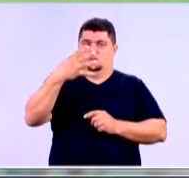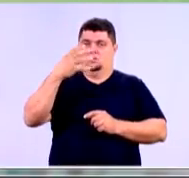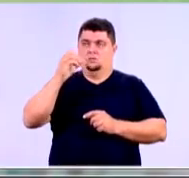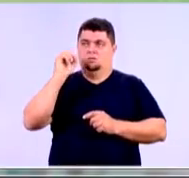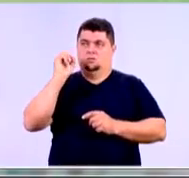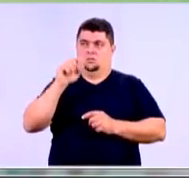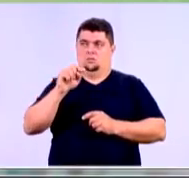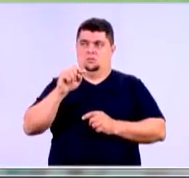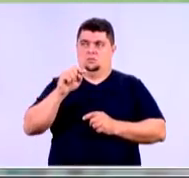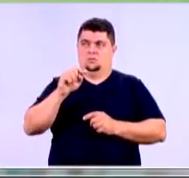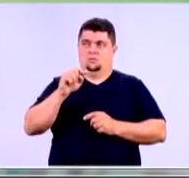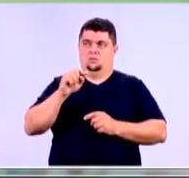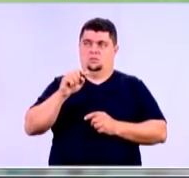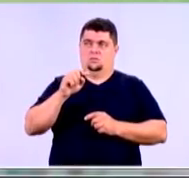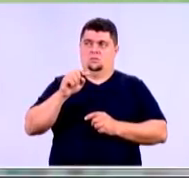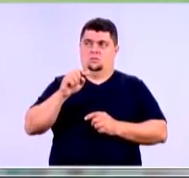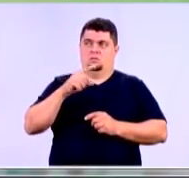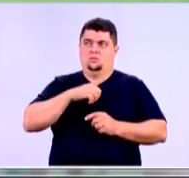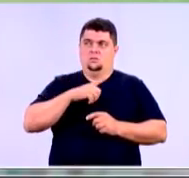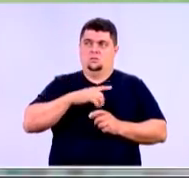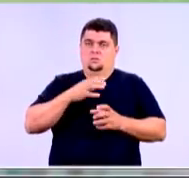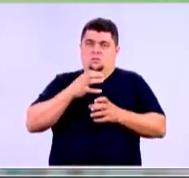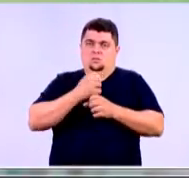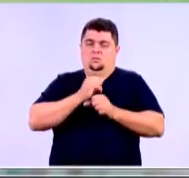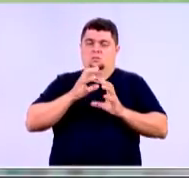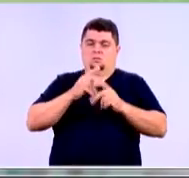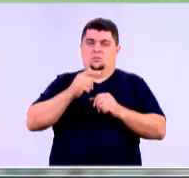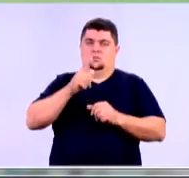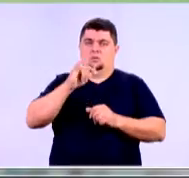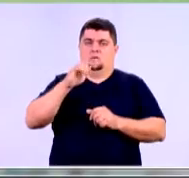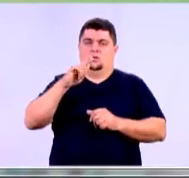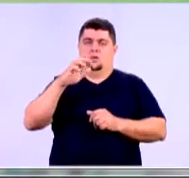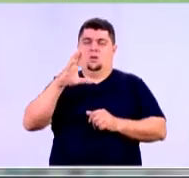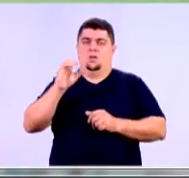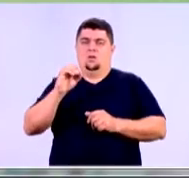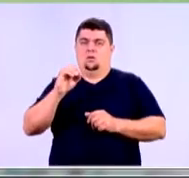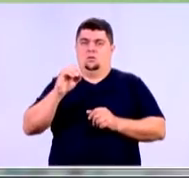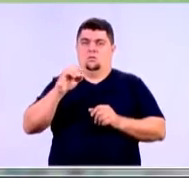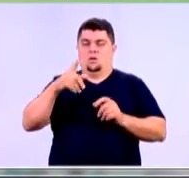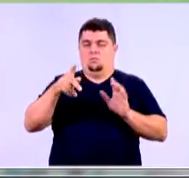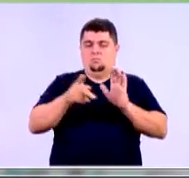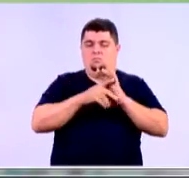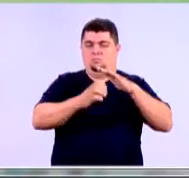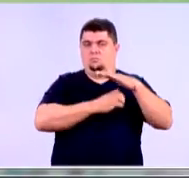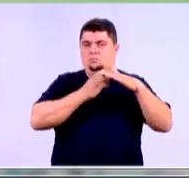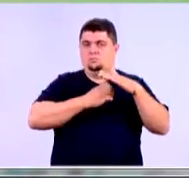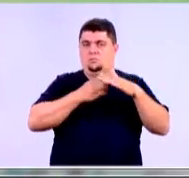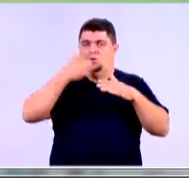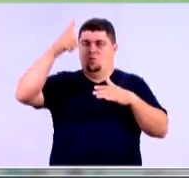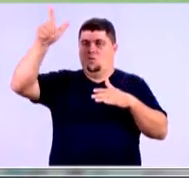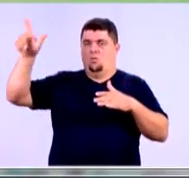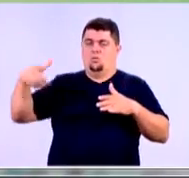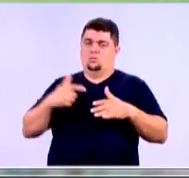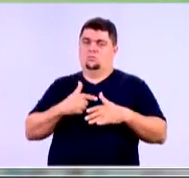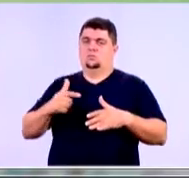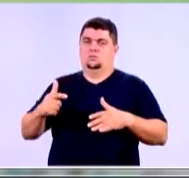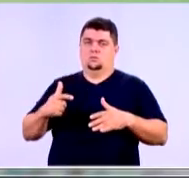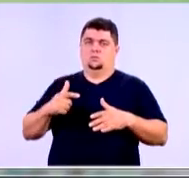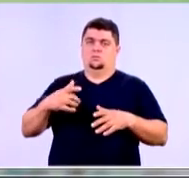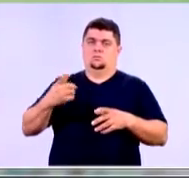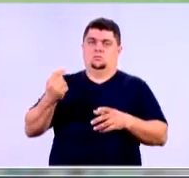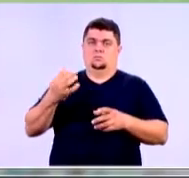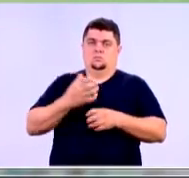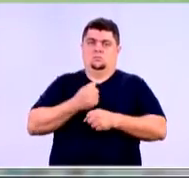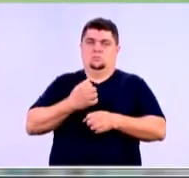essa conta ela está somando junto o patrimônio líquido, e patrimônio líquido é capital próprio da empresa, ela não é capital de terceiros. Algumas pessoas da contabilidade